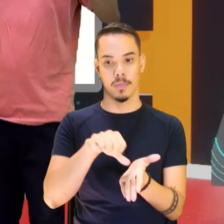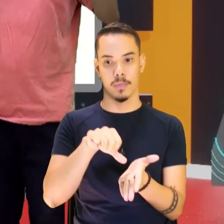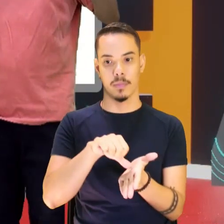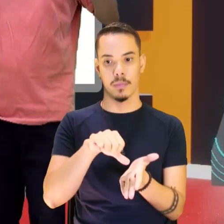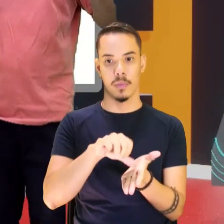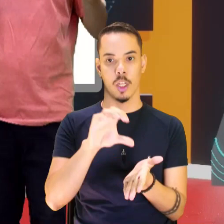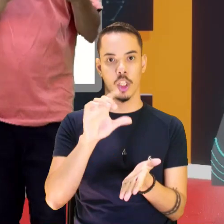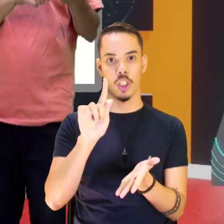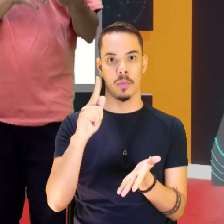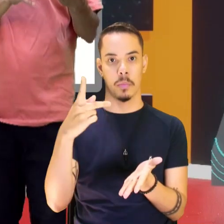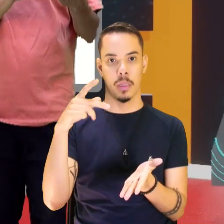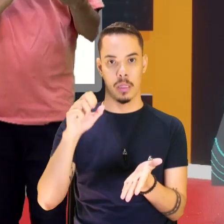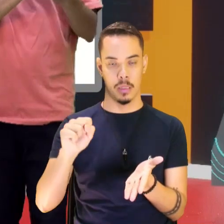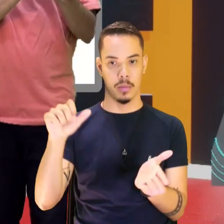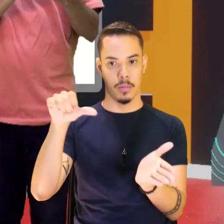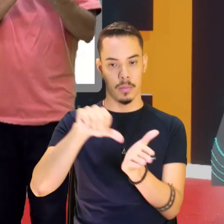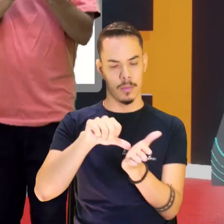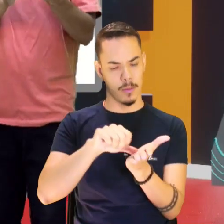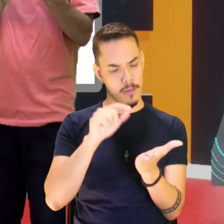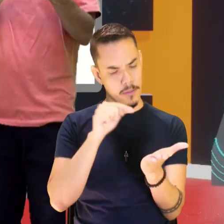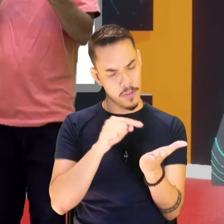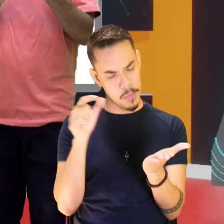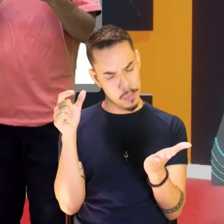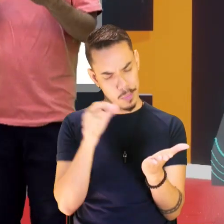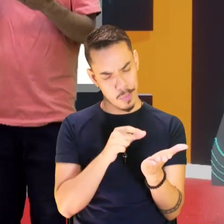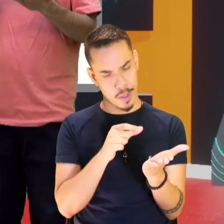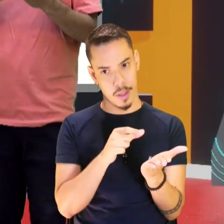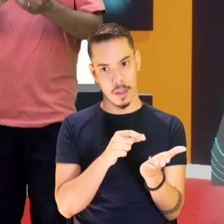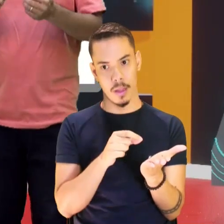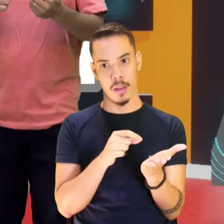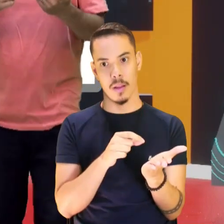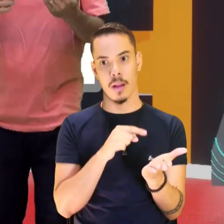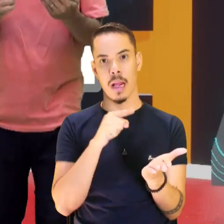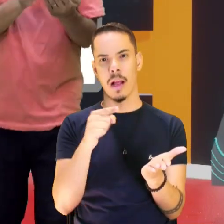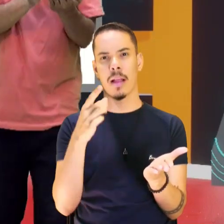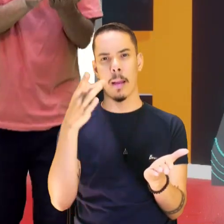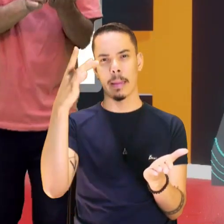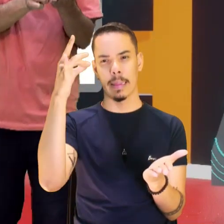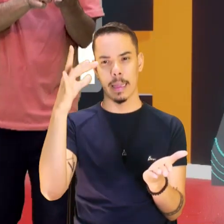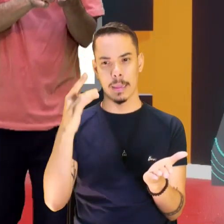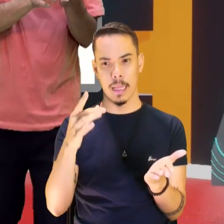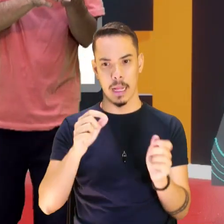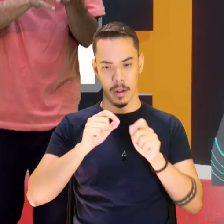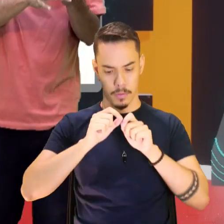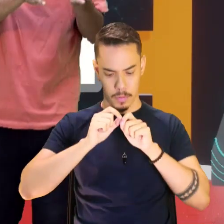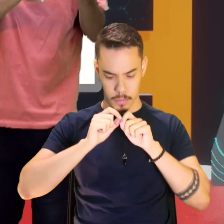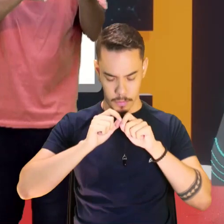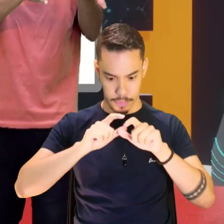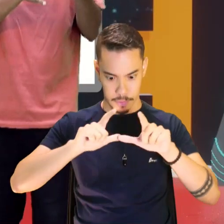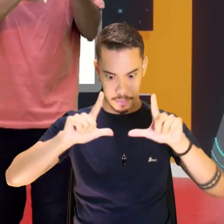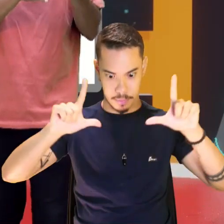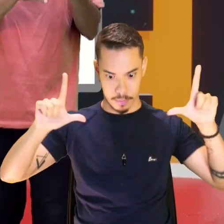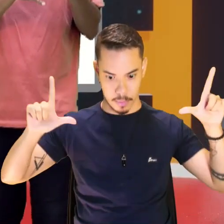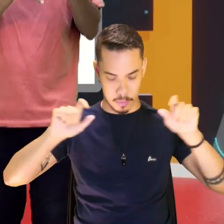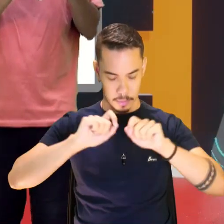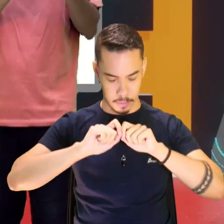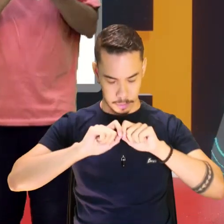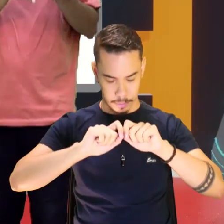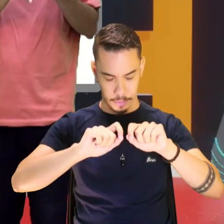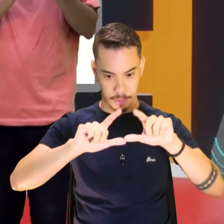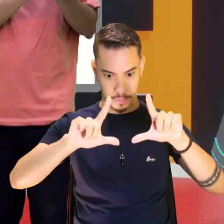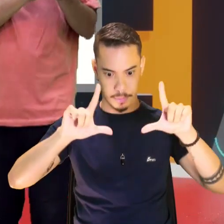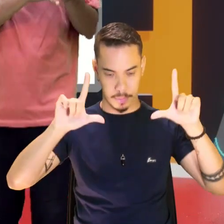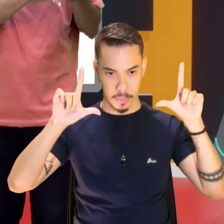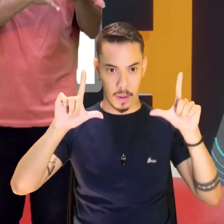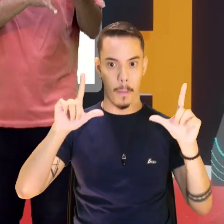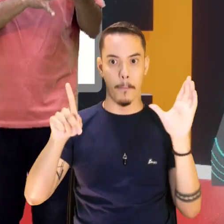momento, na primeira visão, você tem lá, você vê bem pequenininho, né? Aí você quer ver com mais detalhes. Você faz o quê? Você expande ali o mapa no Google